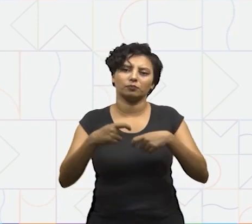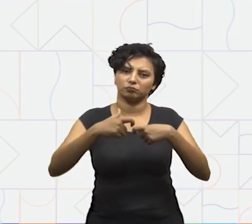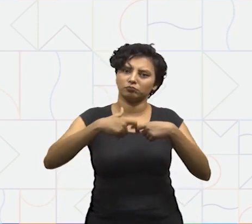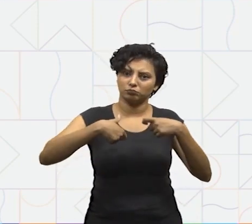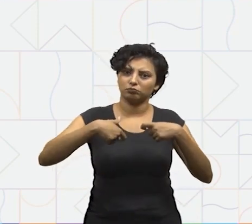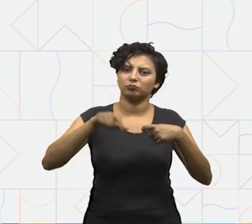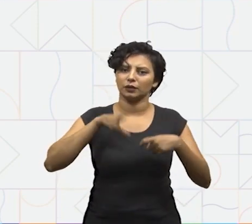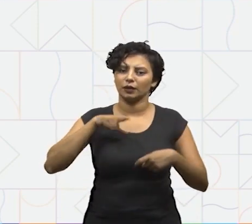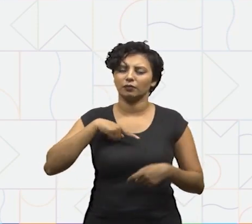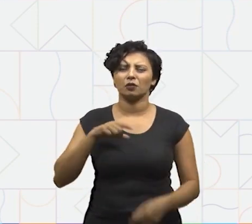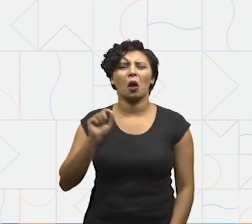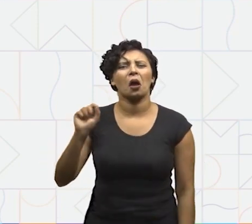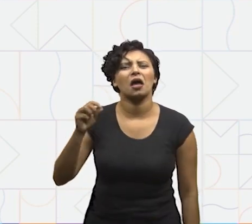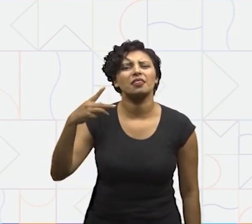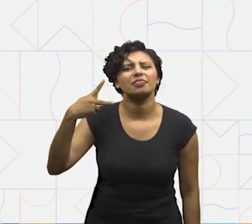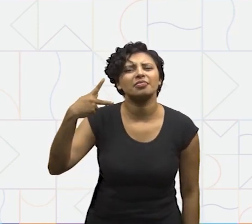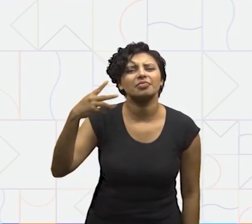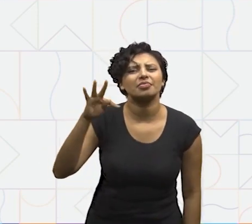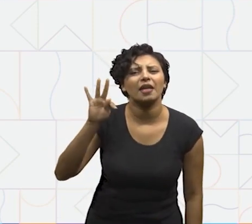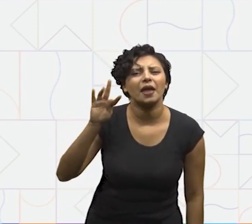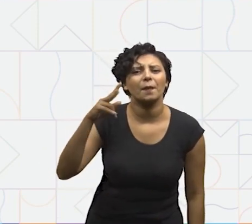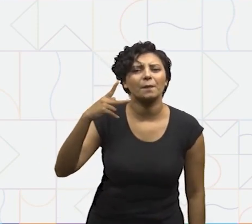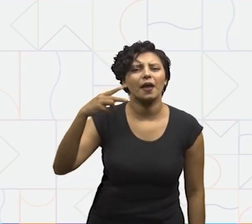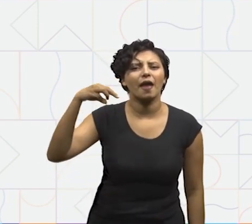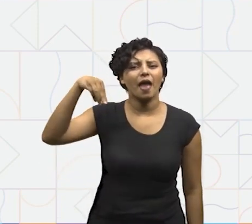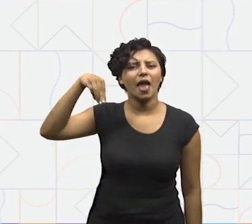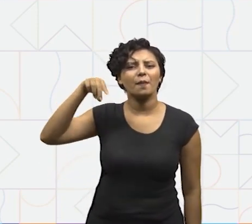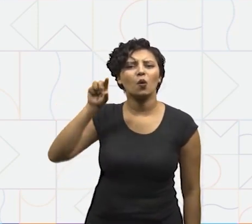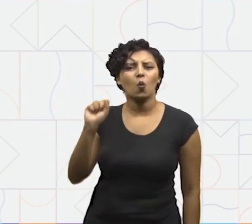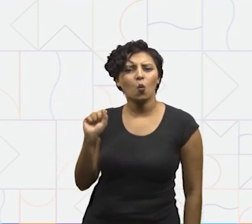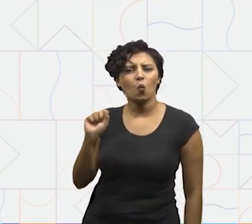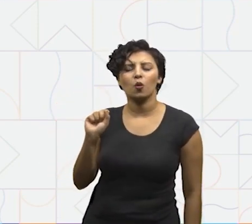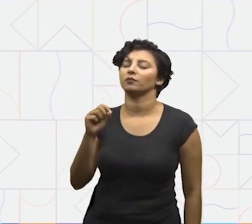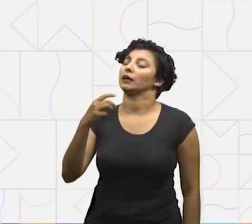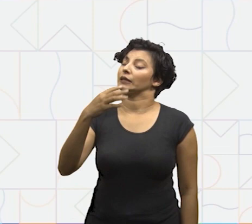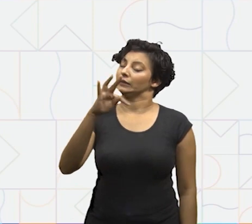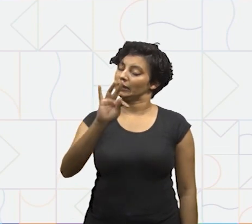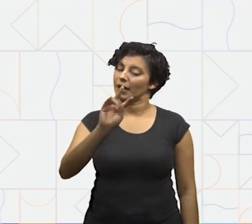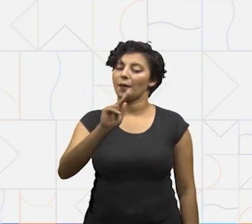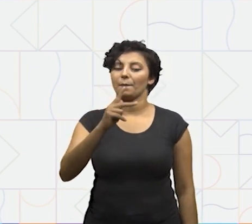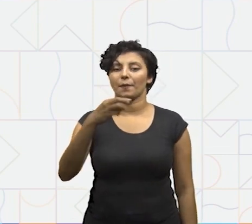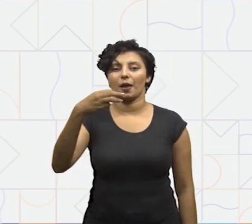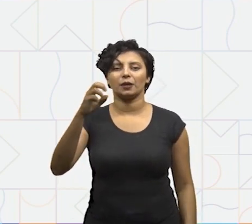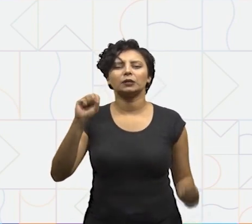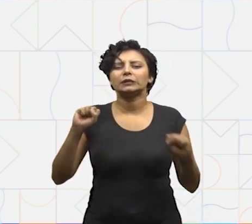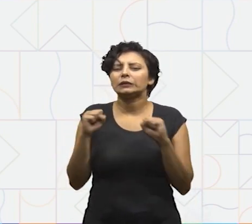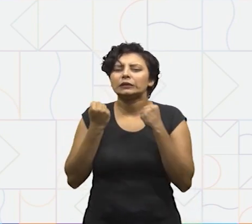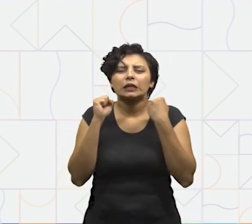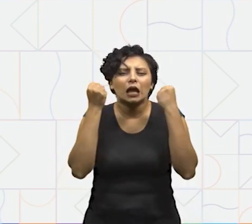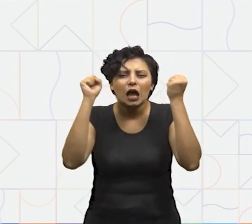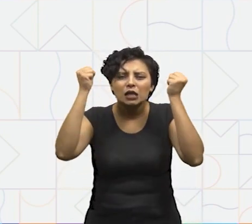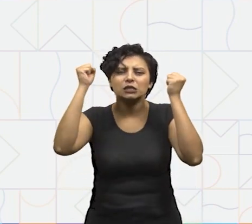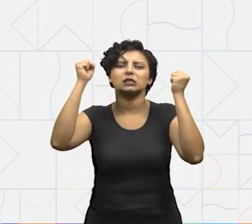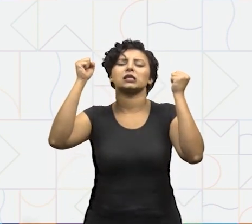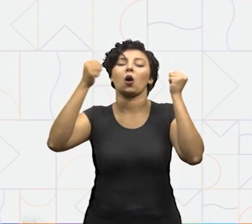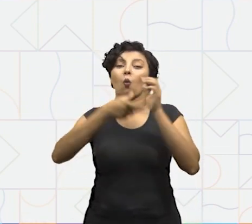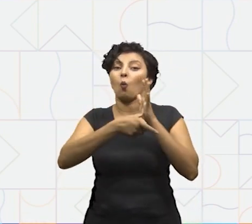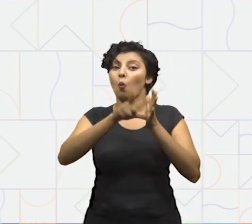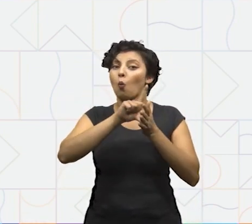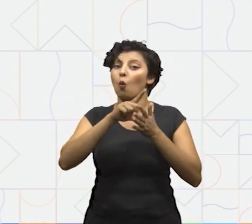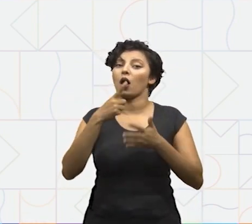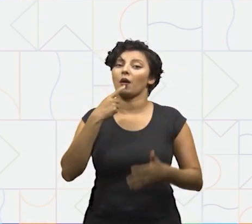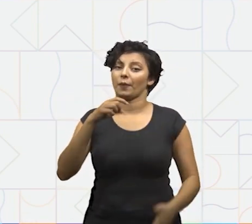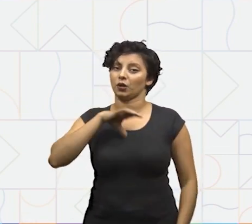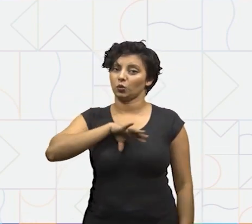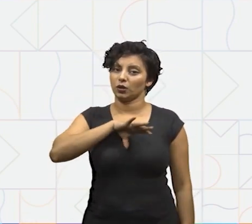cópula. E a TPM, professora, o que é? A TPM é a tensão pré-menstrual,